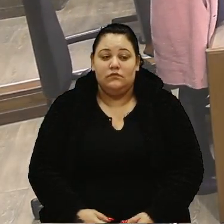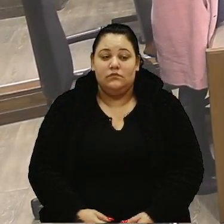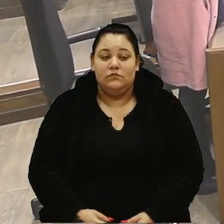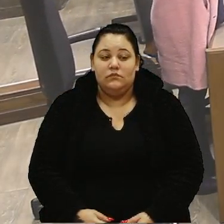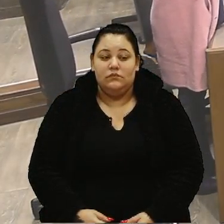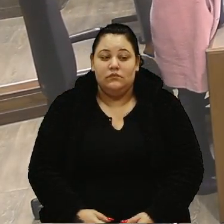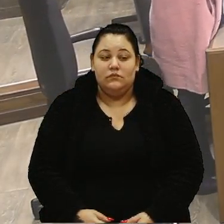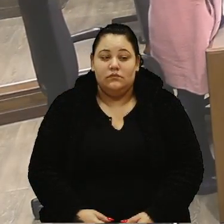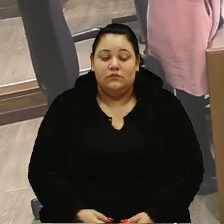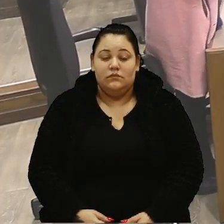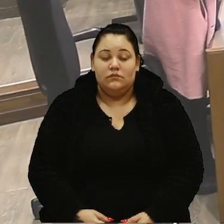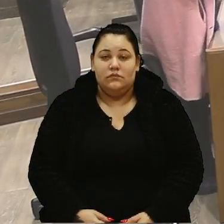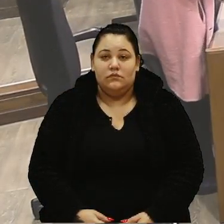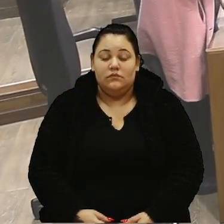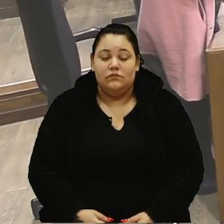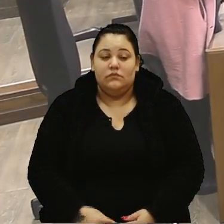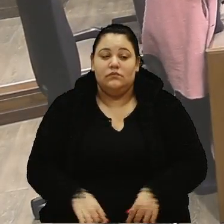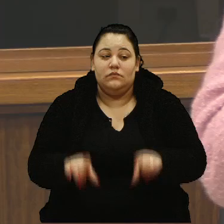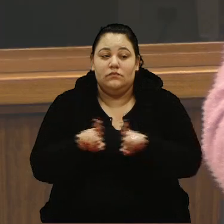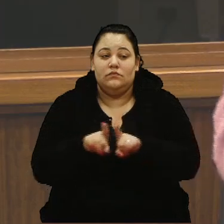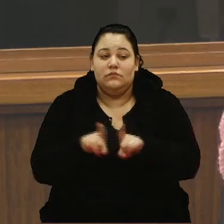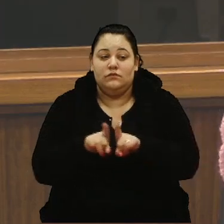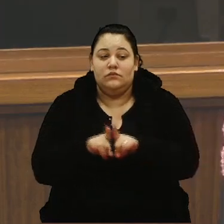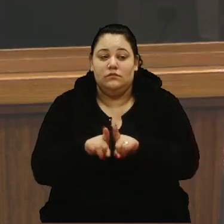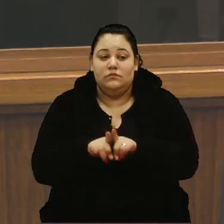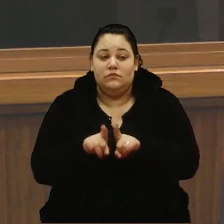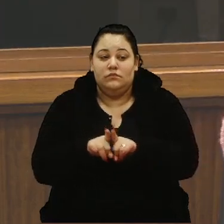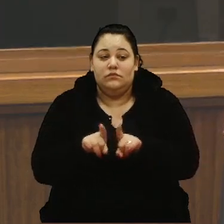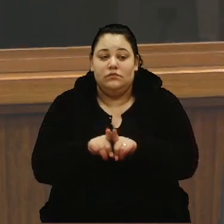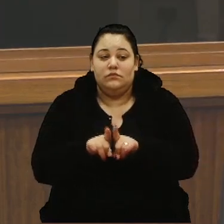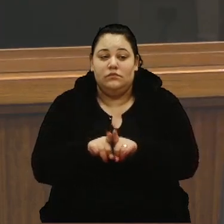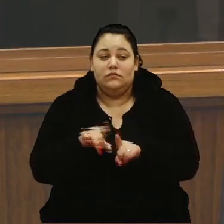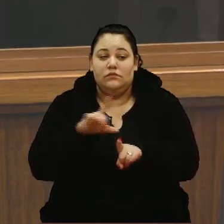Assim como tem muitas